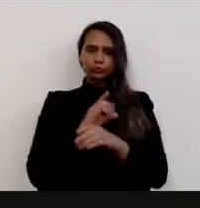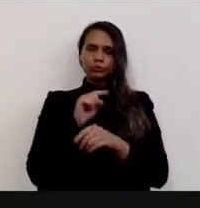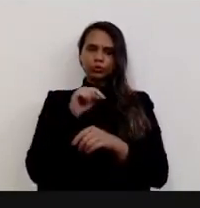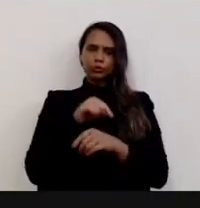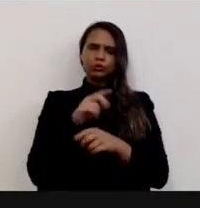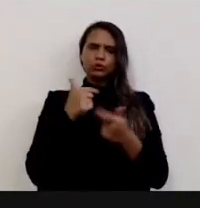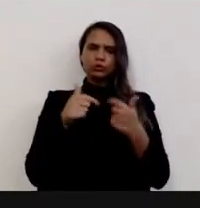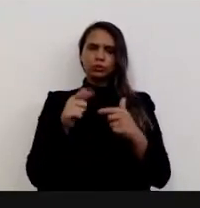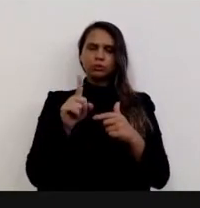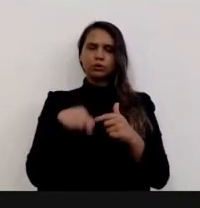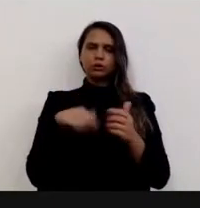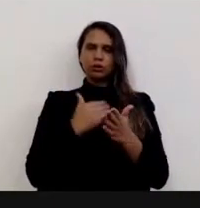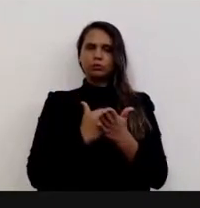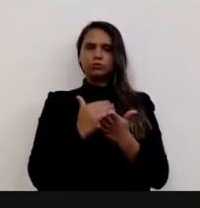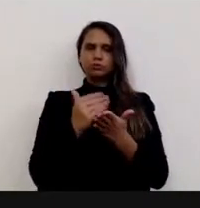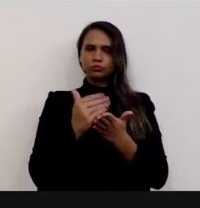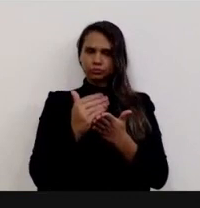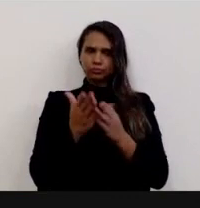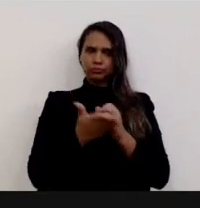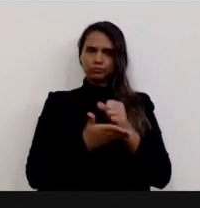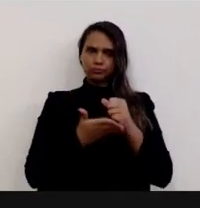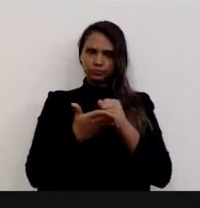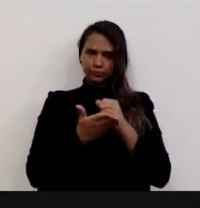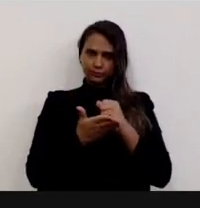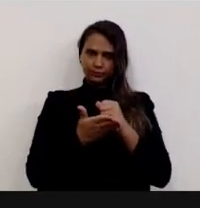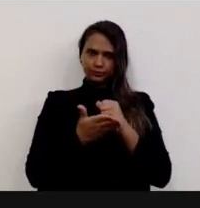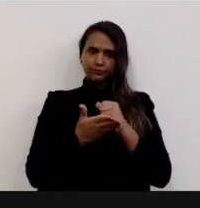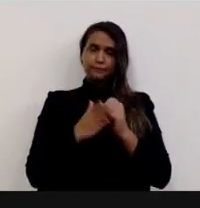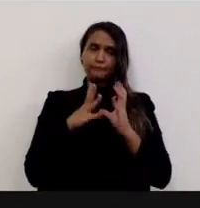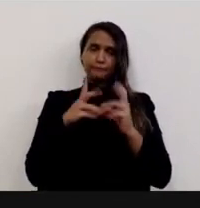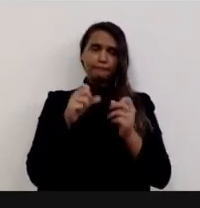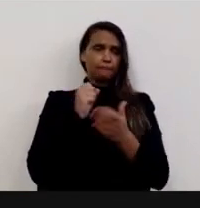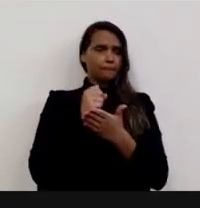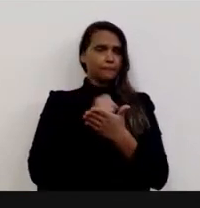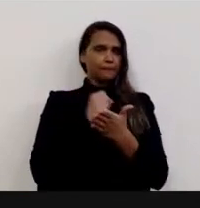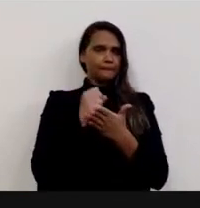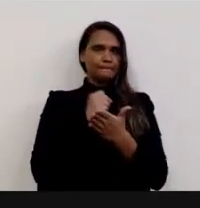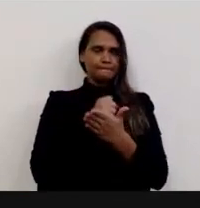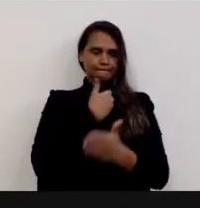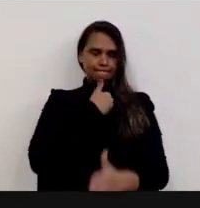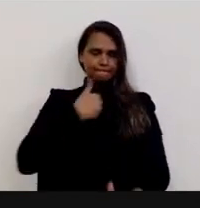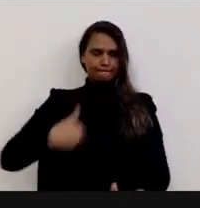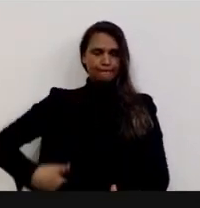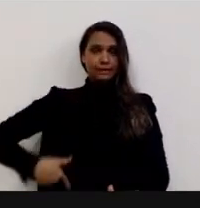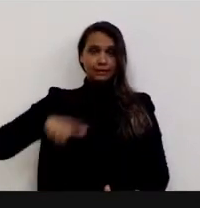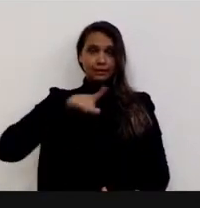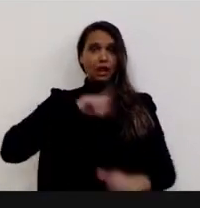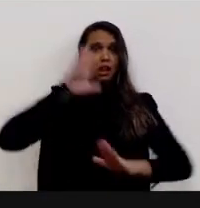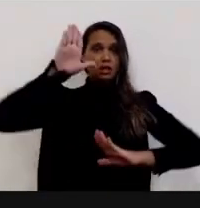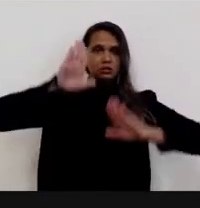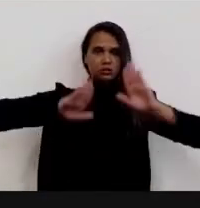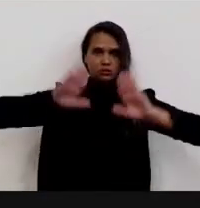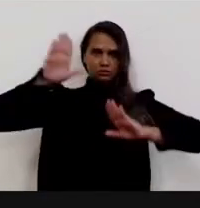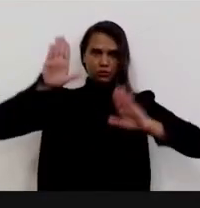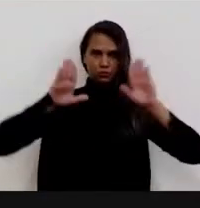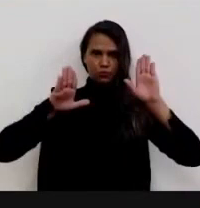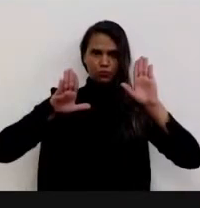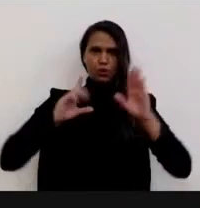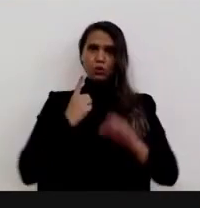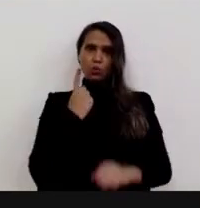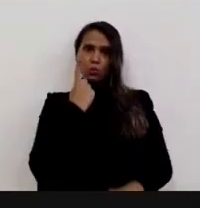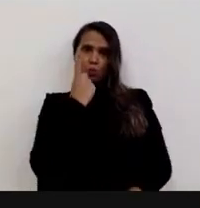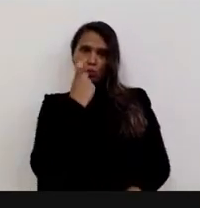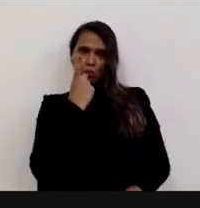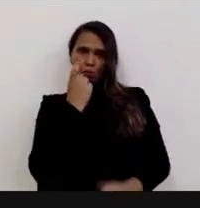Esse trabalho ele tem como origem que todas as contratações públicas elas demandam uma licitação. E uma